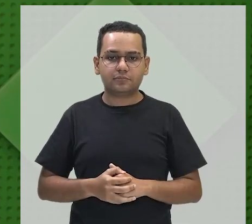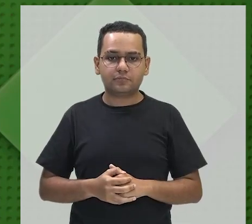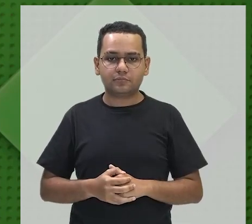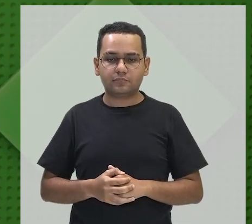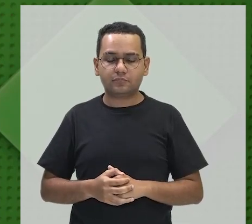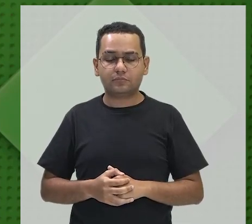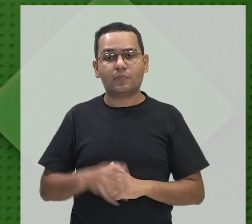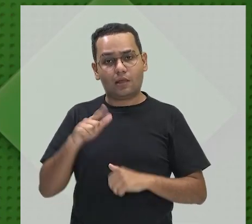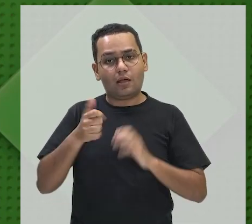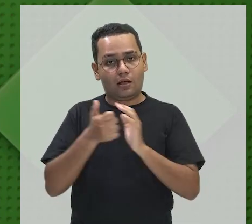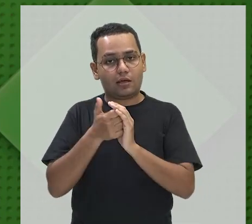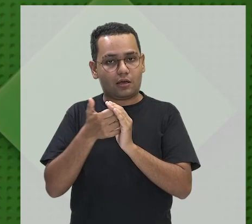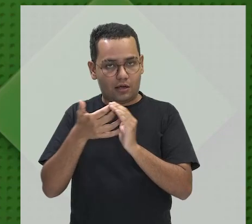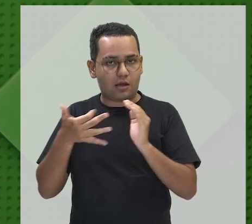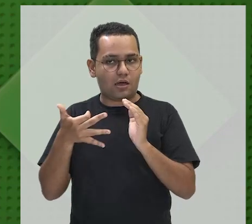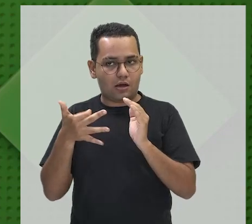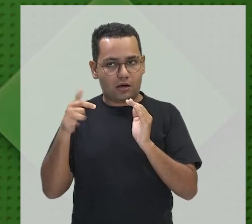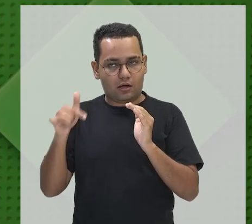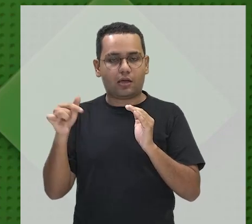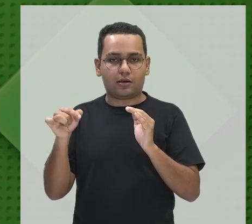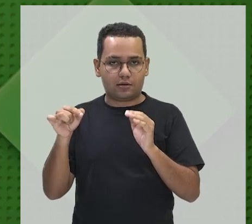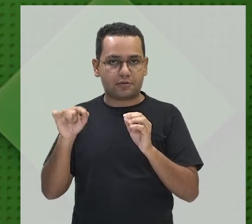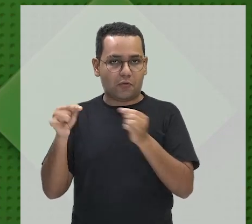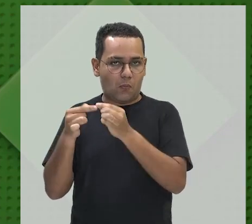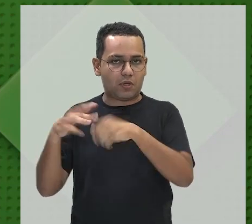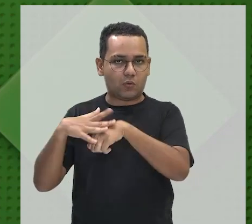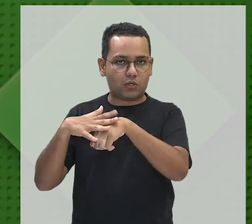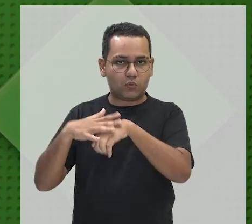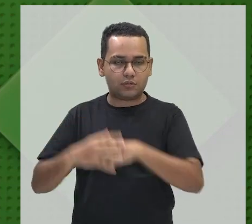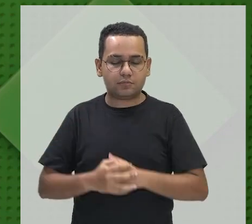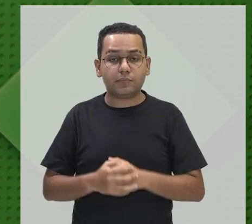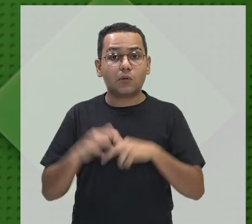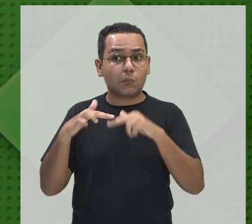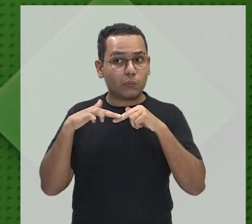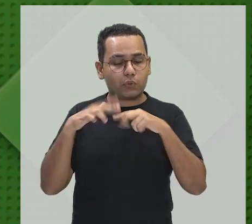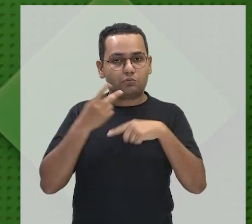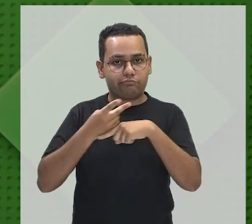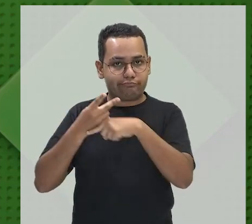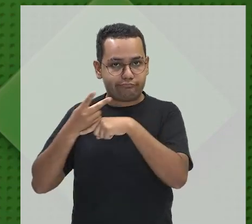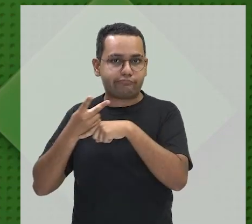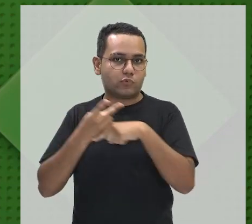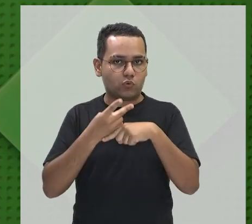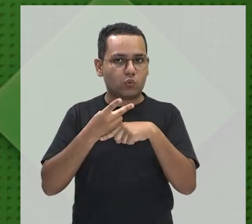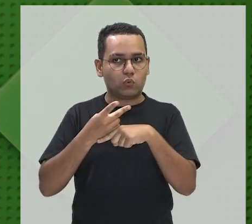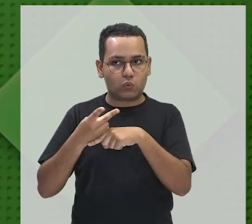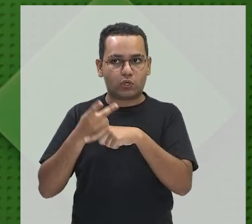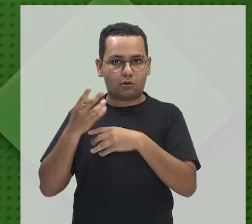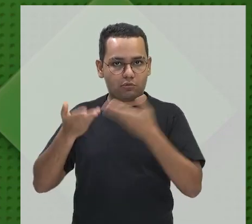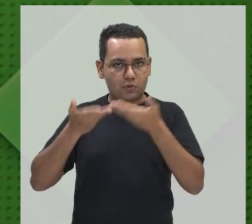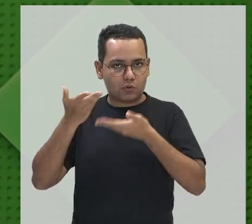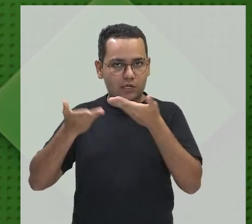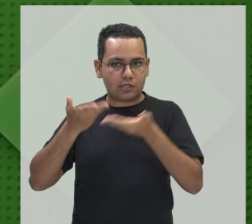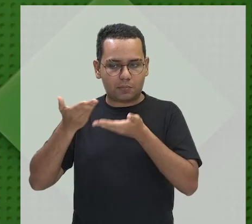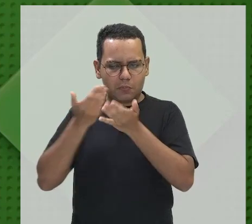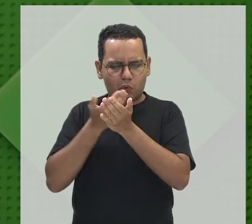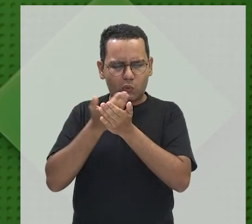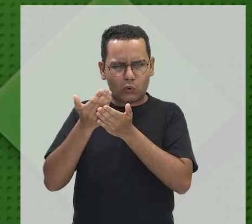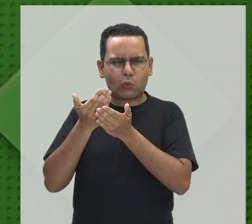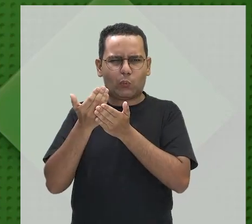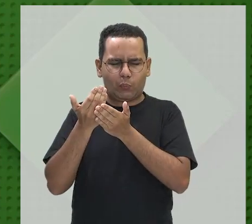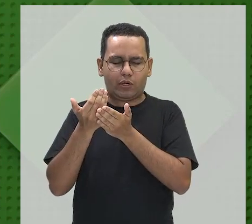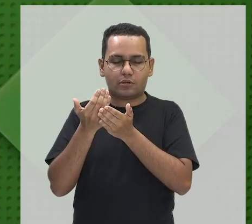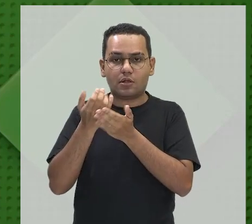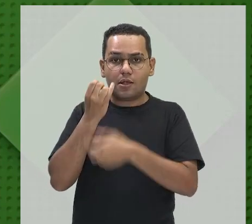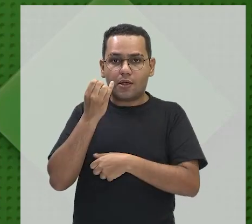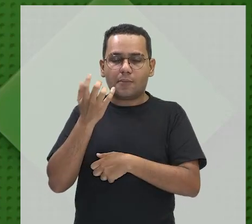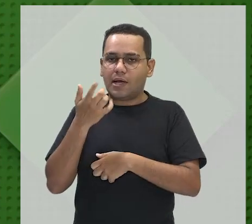área, é uma característica da hanseníase, né? Então é importante buscar ali o tratamento nessa fase inicial para combater ali